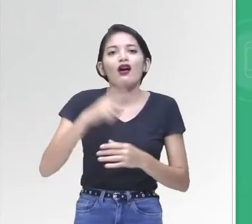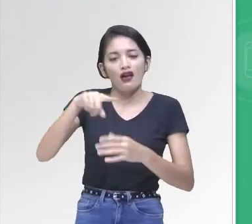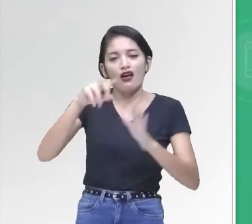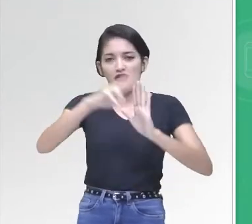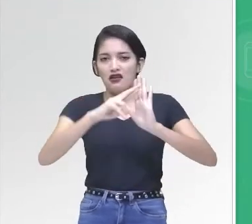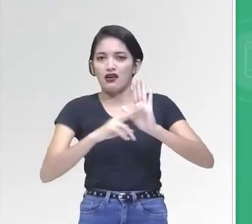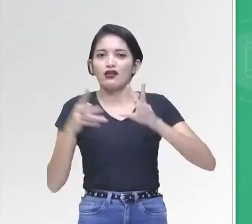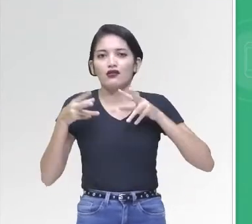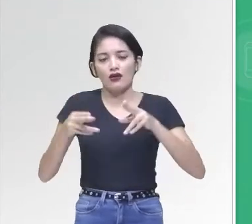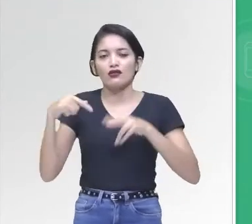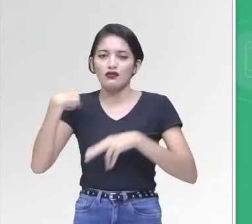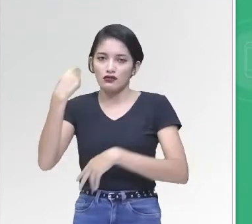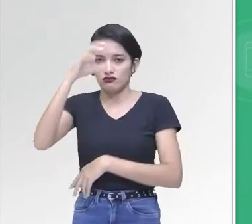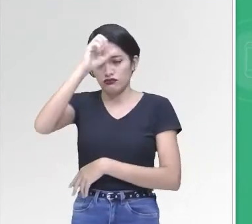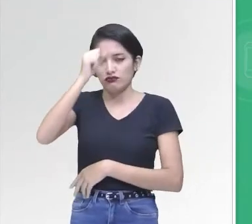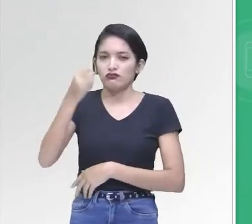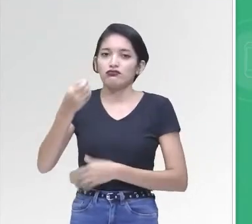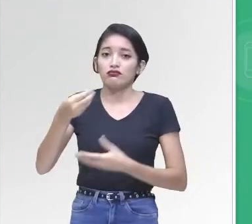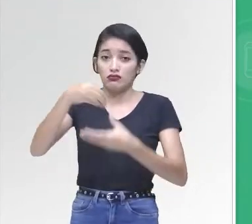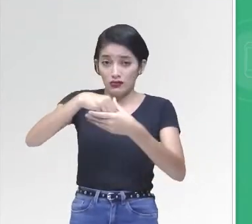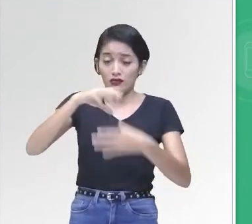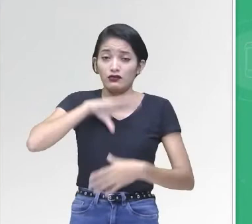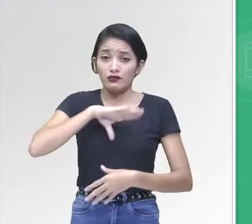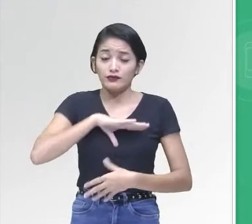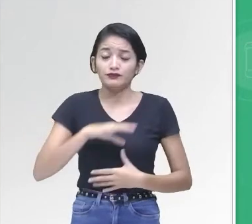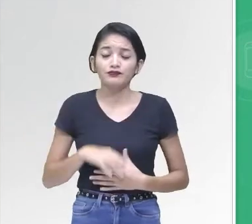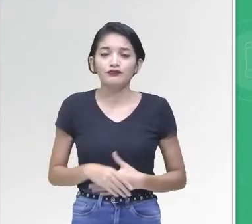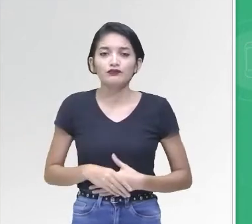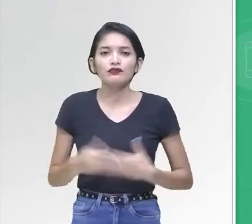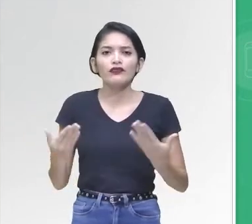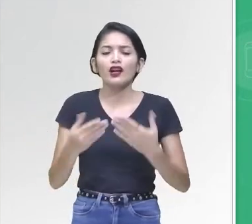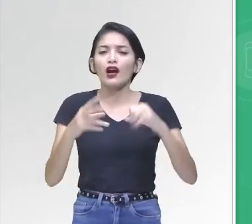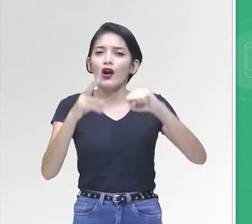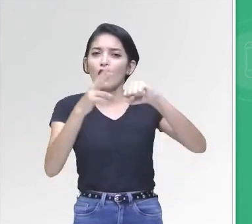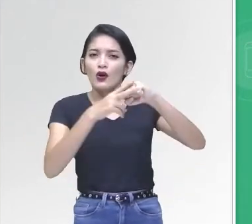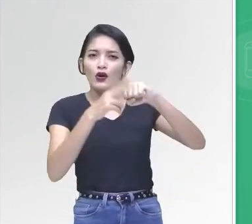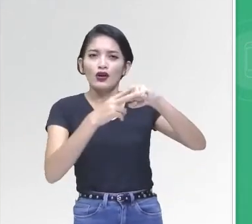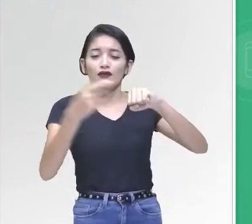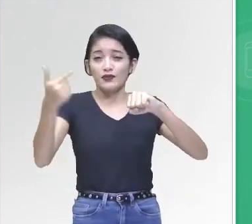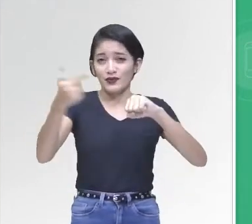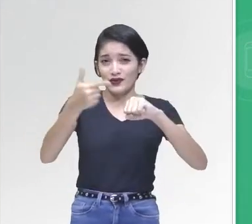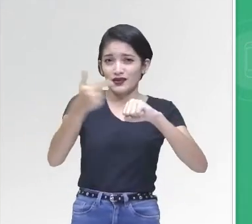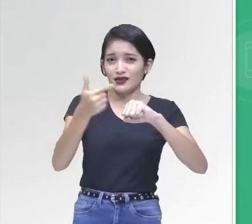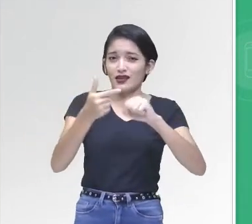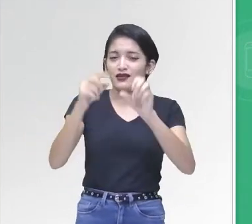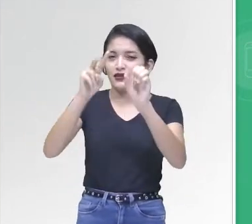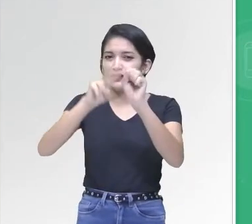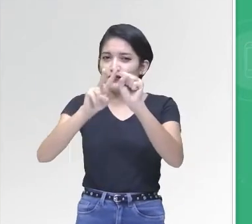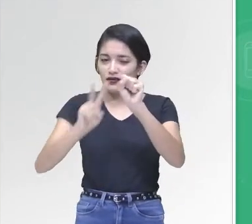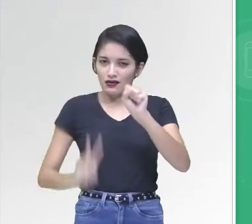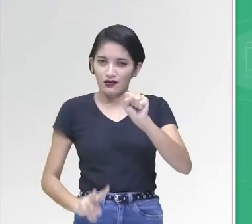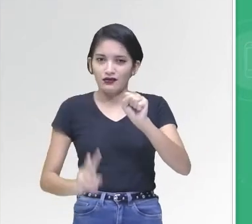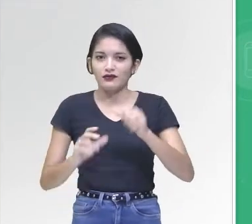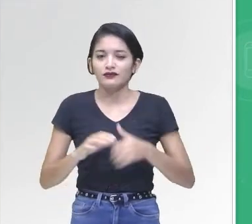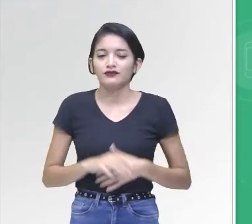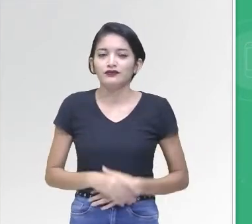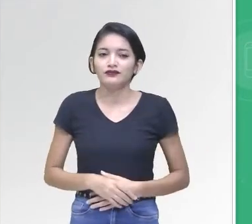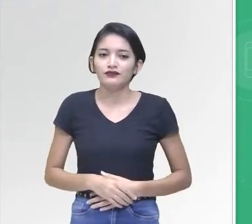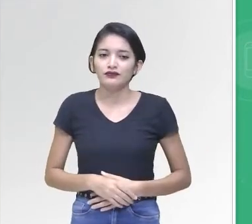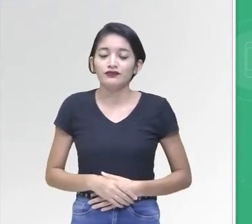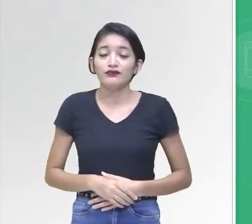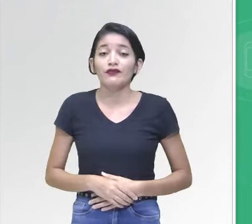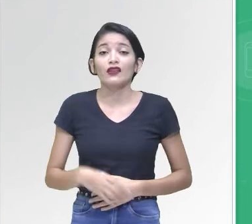que nós já temos no português. Então, vamos conhecer agora o verbo da segunda conjugação, ER. Vamos lá? Na